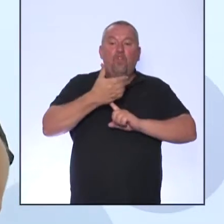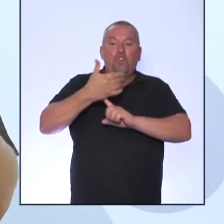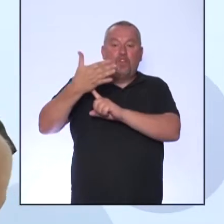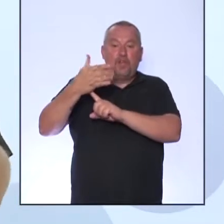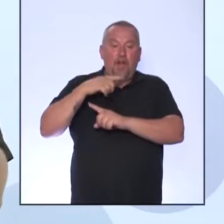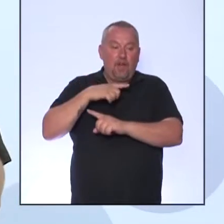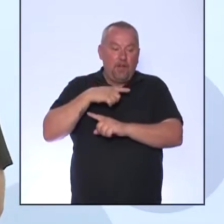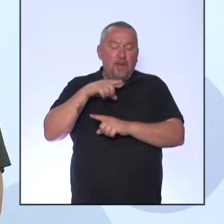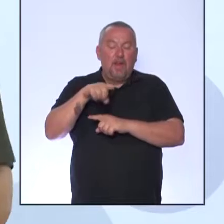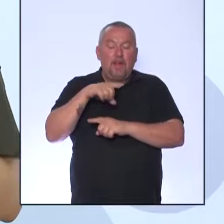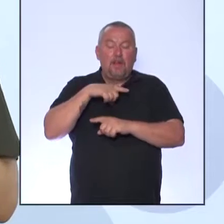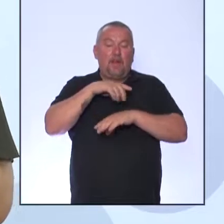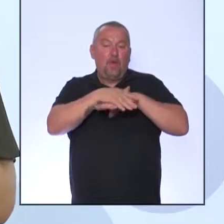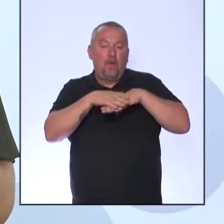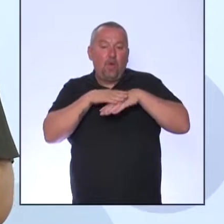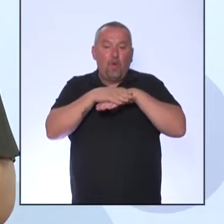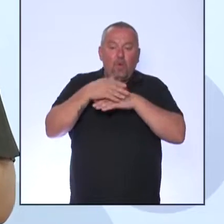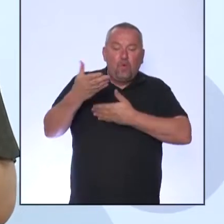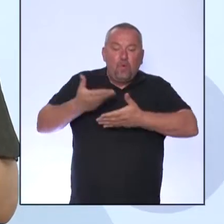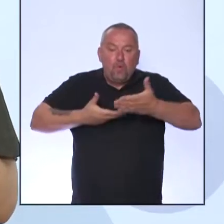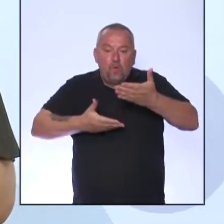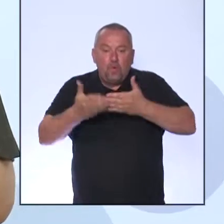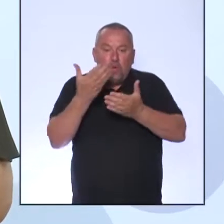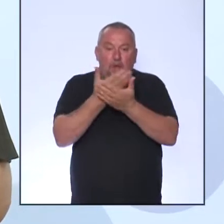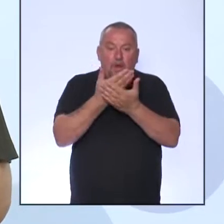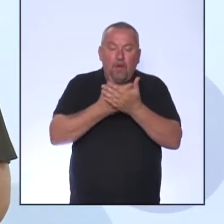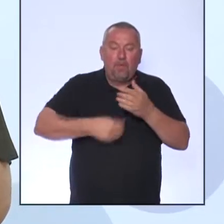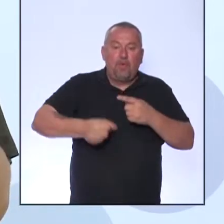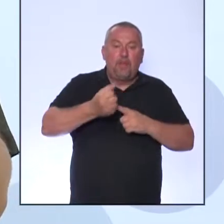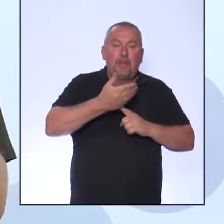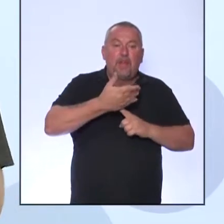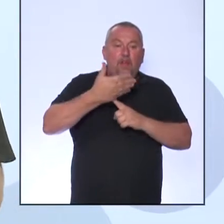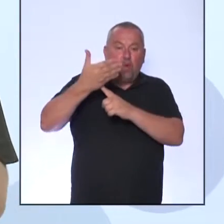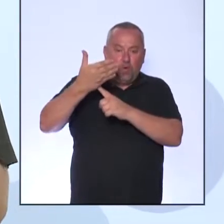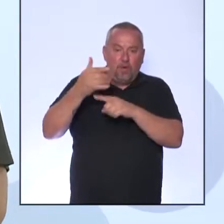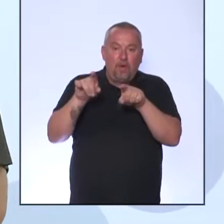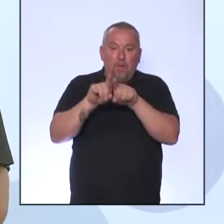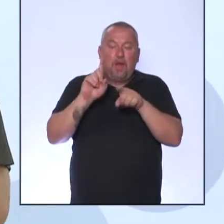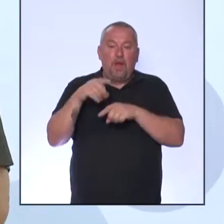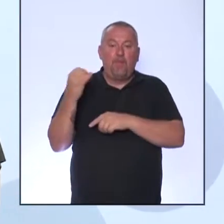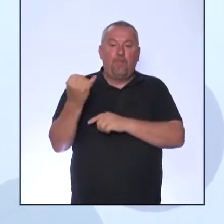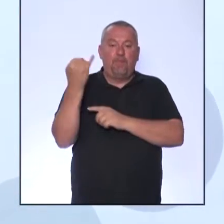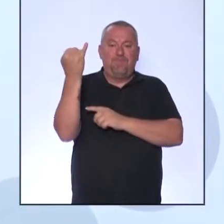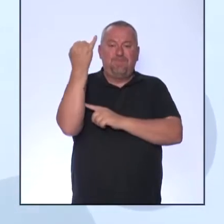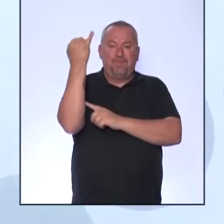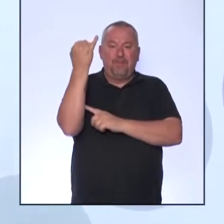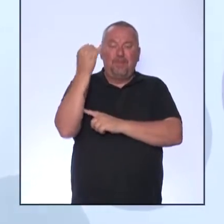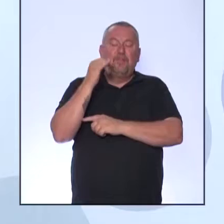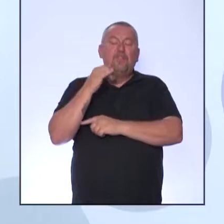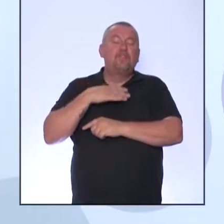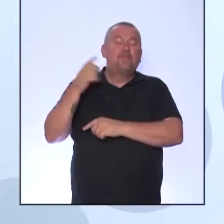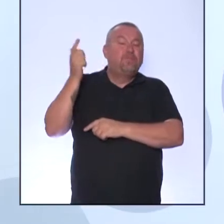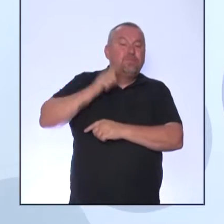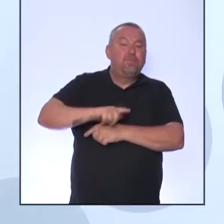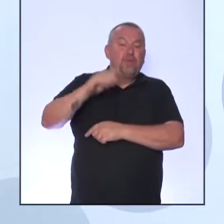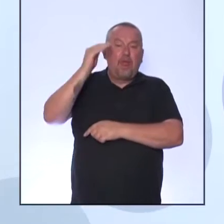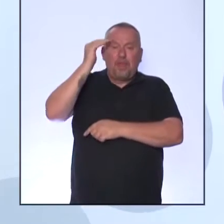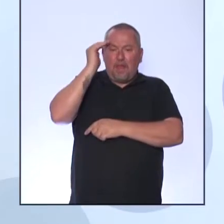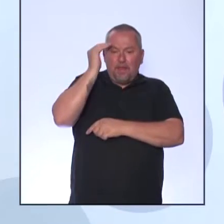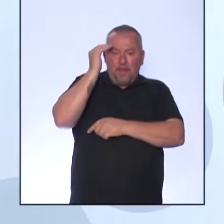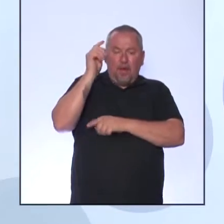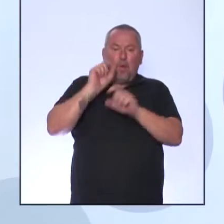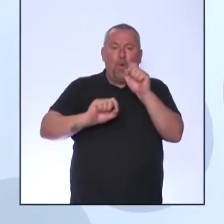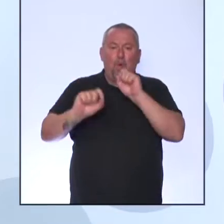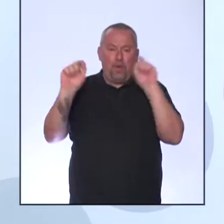ó, mediando essa aula por tecnologia, né? É essencial a gente entender as causas, compreender o que